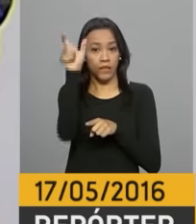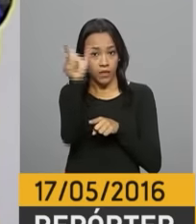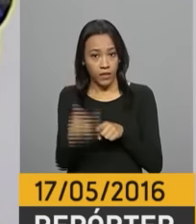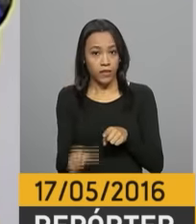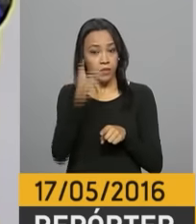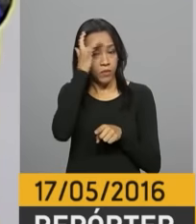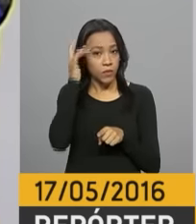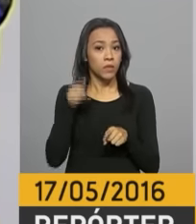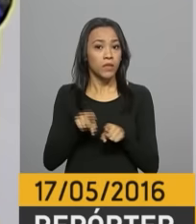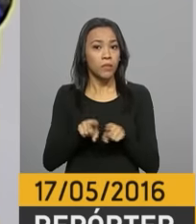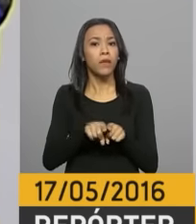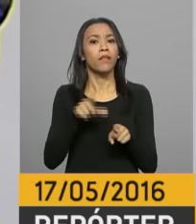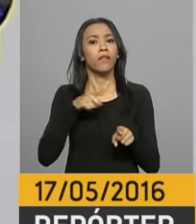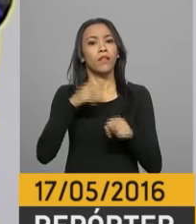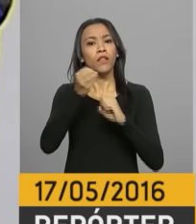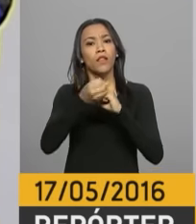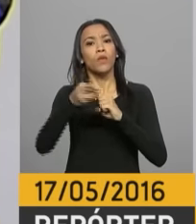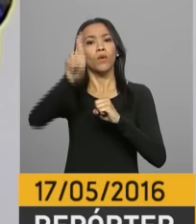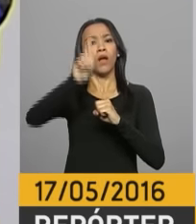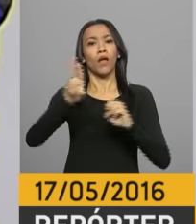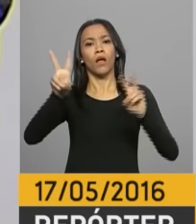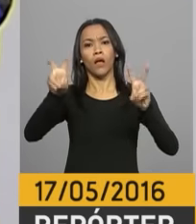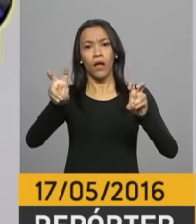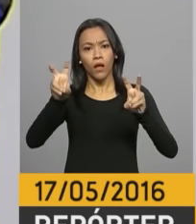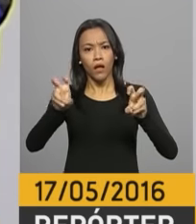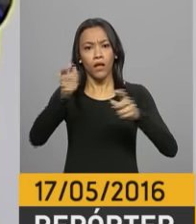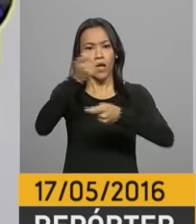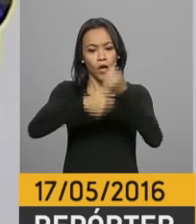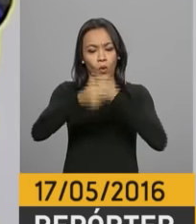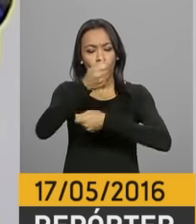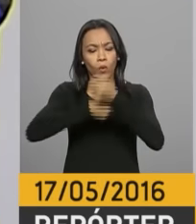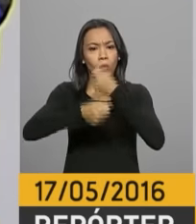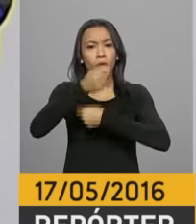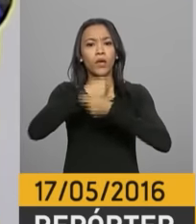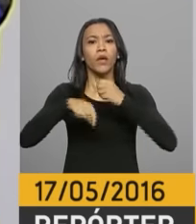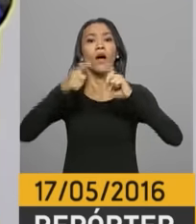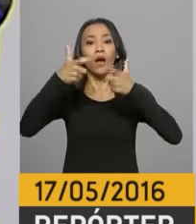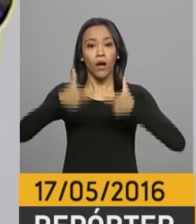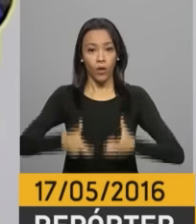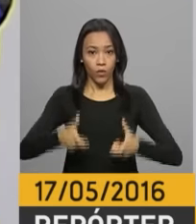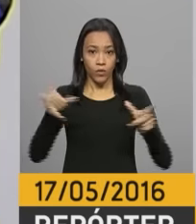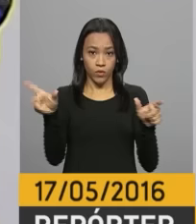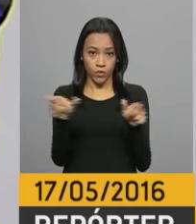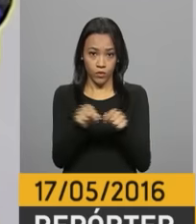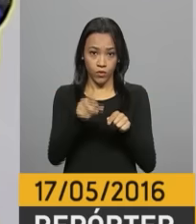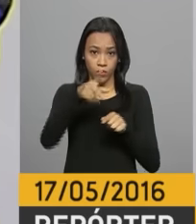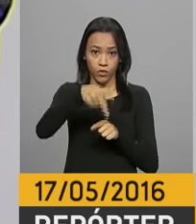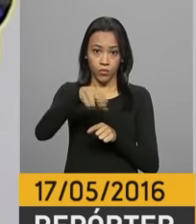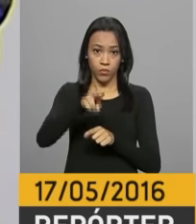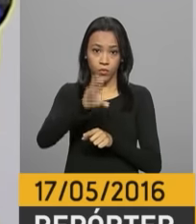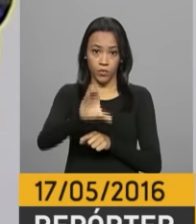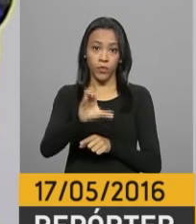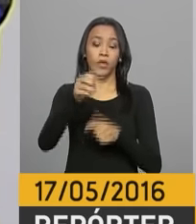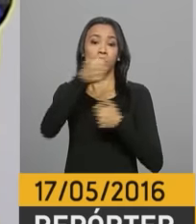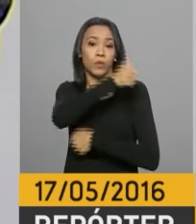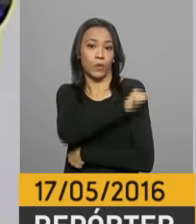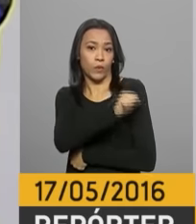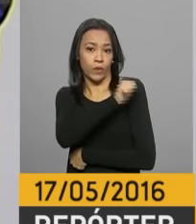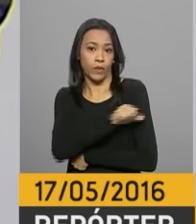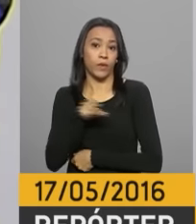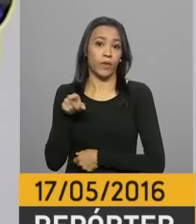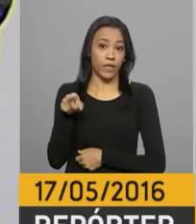e teve crédito de doutorado em economia pela PUC do Rio e finalizou o doutorado